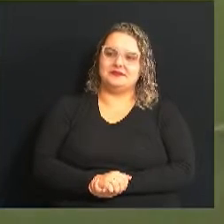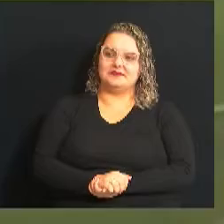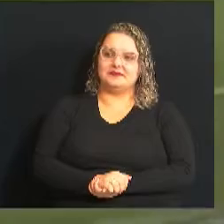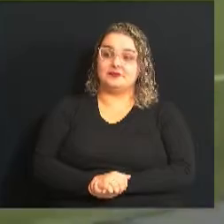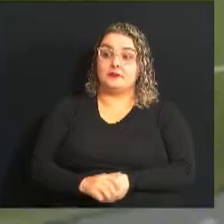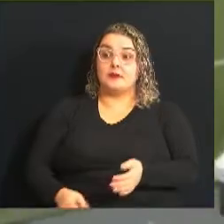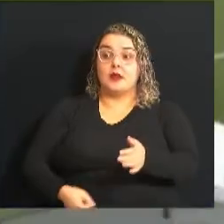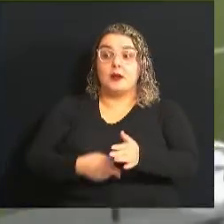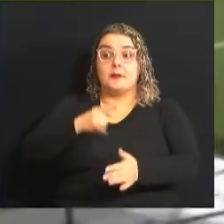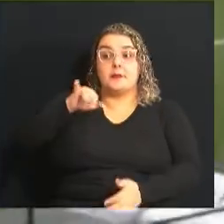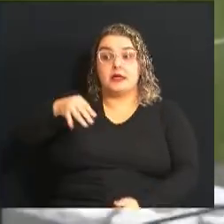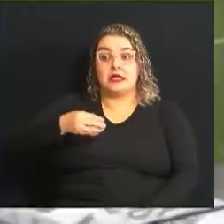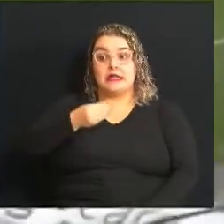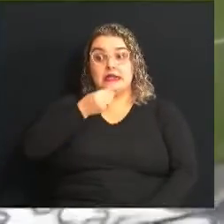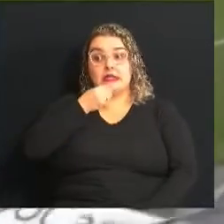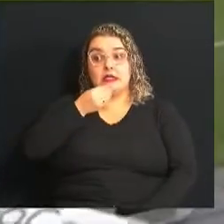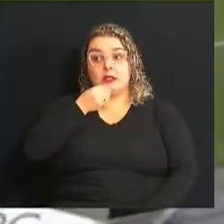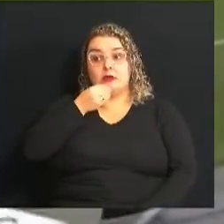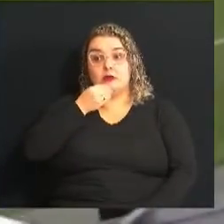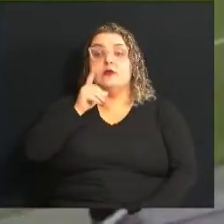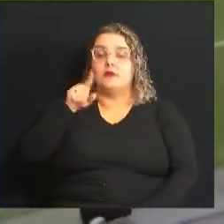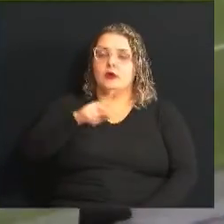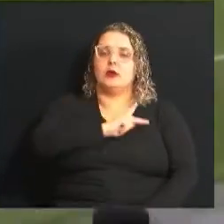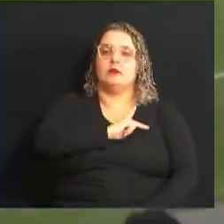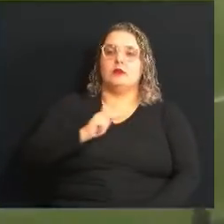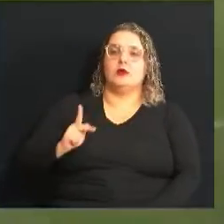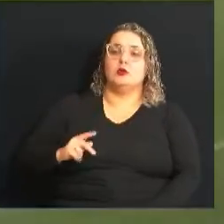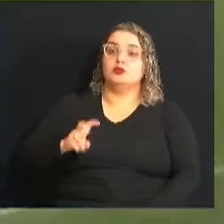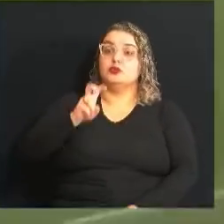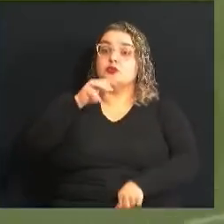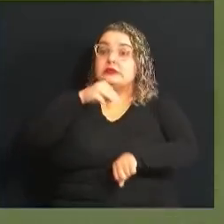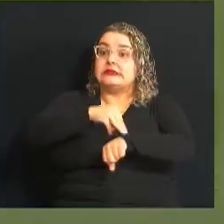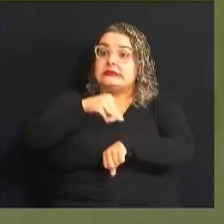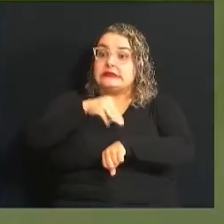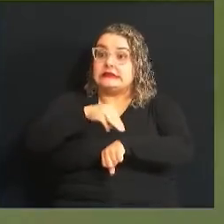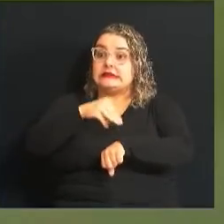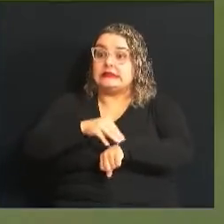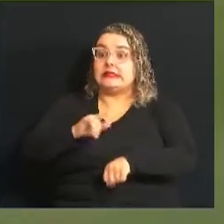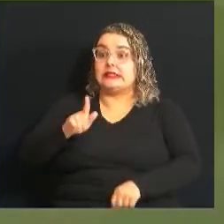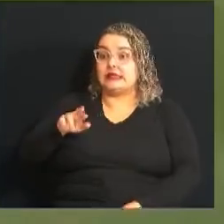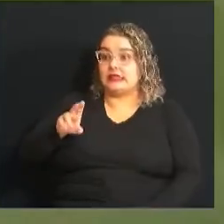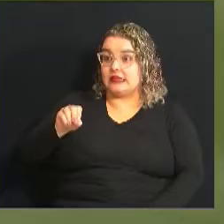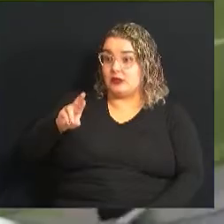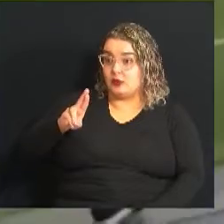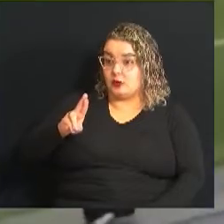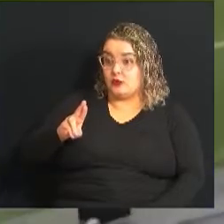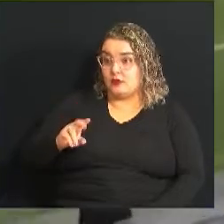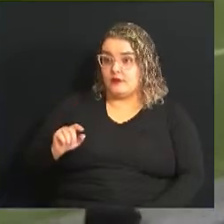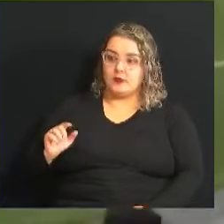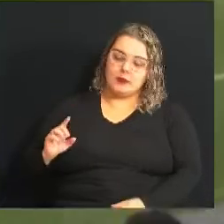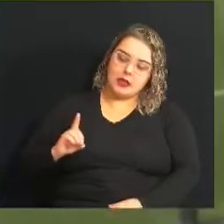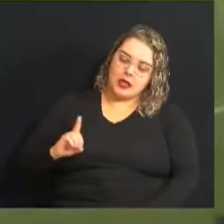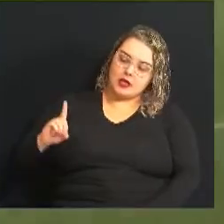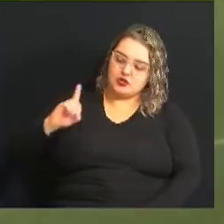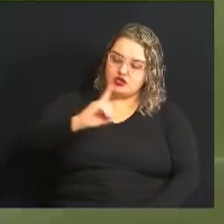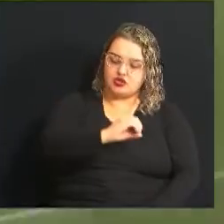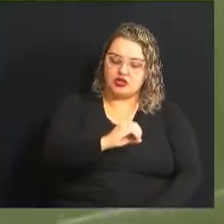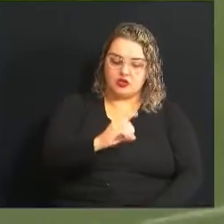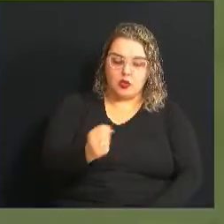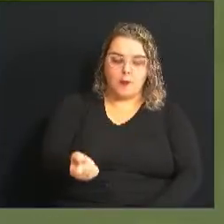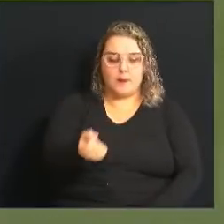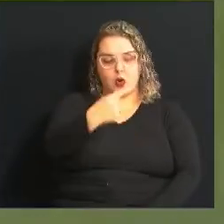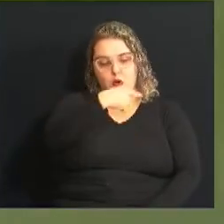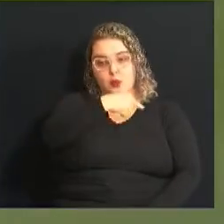primeira oportunidade foi da Ponte. Logo aos 5 minutos, Igor Formiga avançou pela direita e cruzou. Arthur,